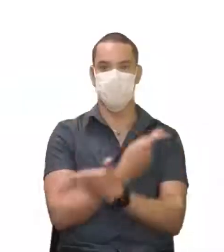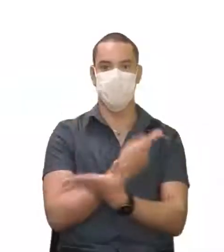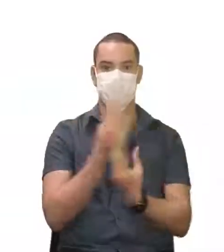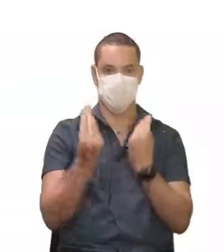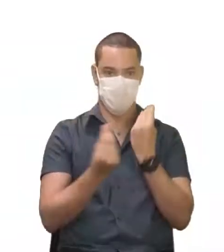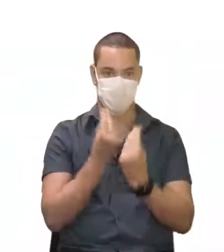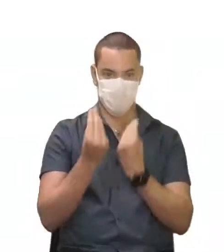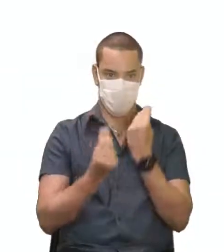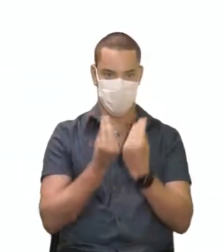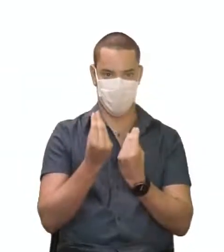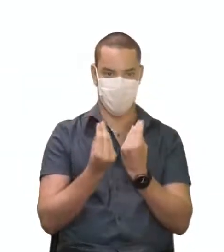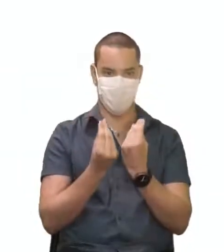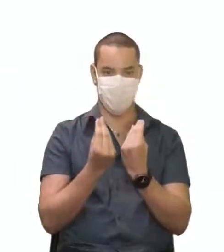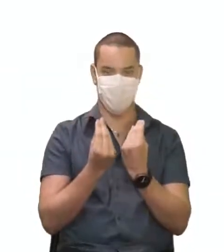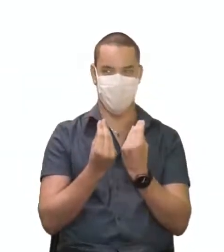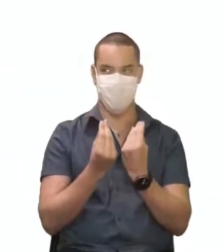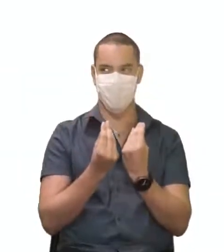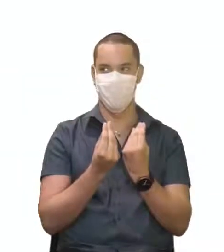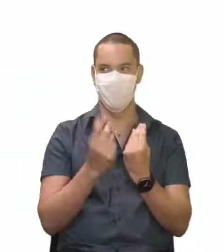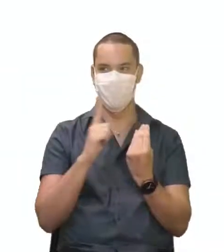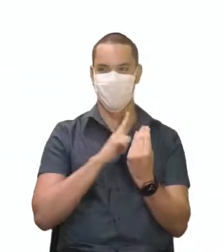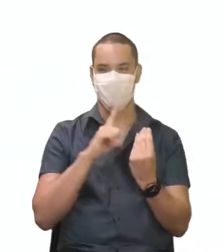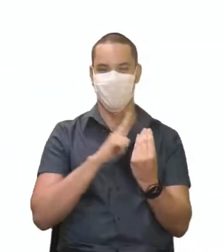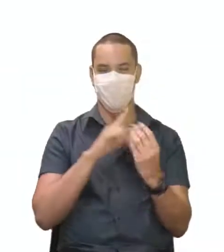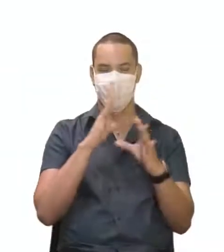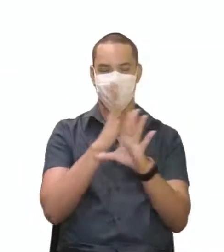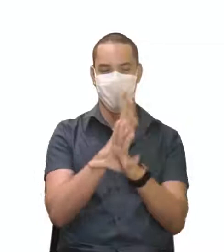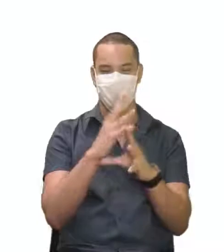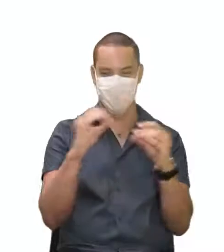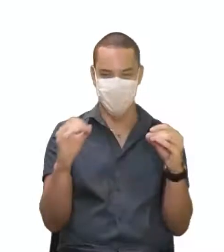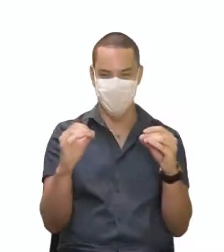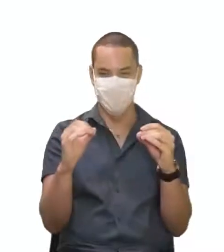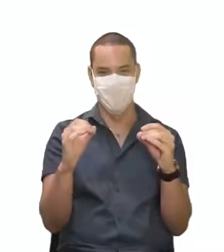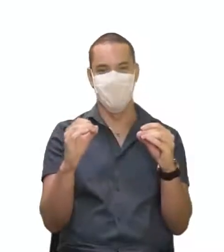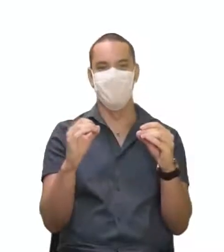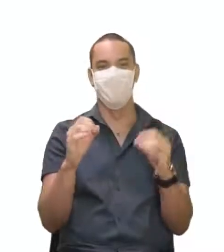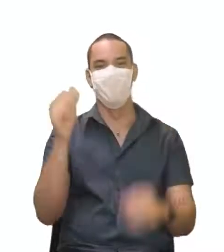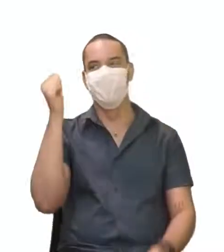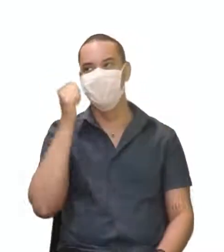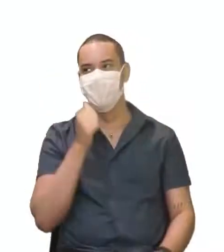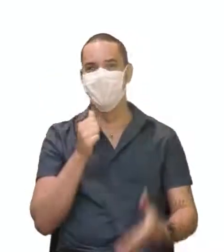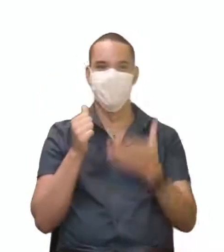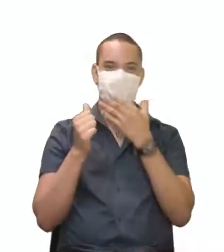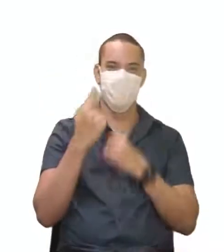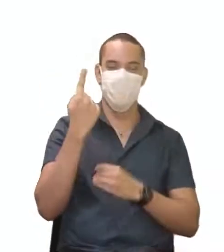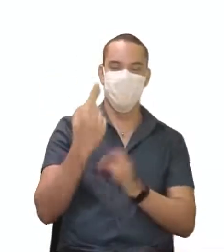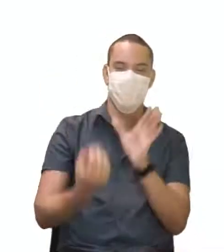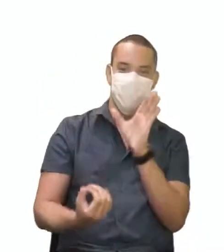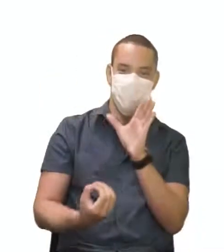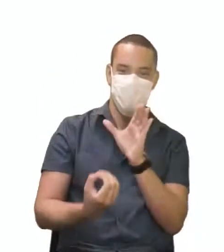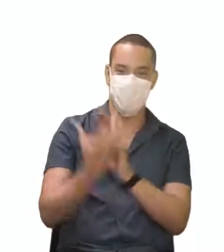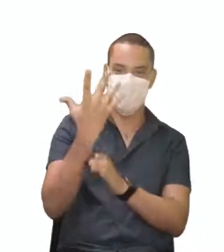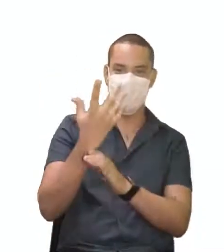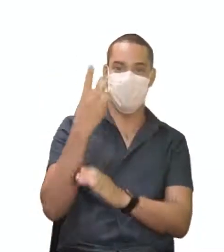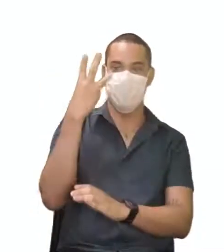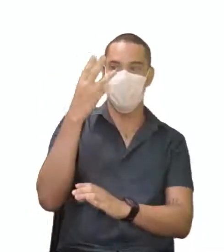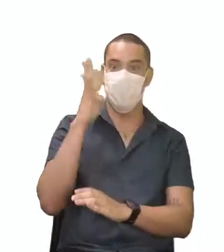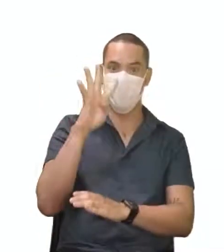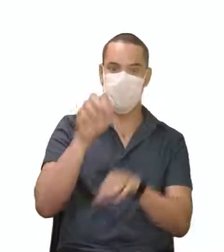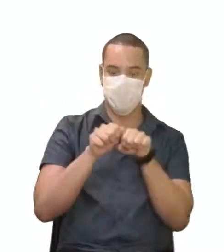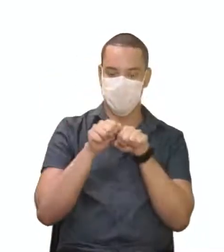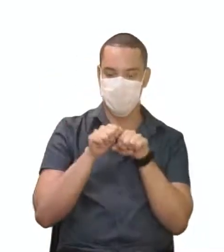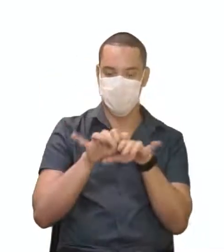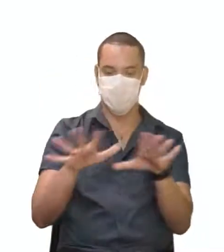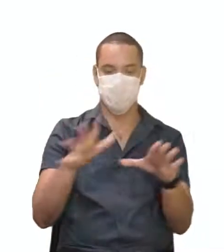apenas, pode jogar na tela, com 2 linhagens germinativas, masculina e feminina. Uma célula dá origem a 4